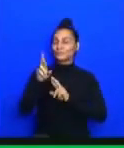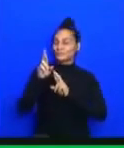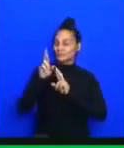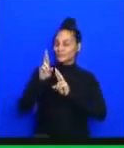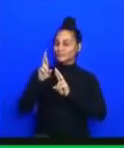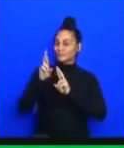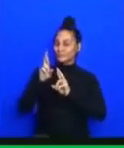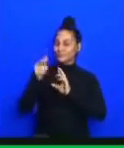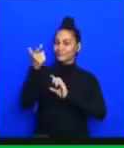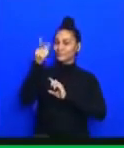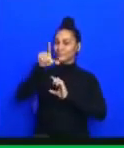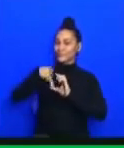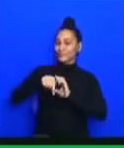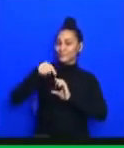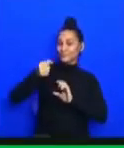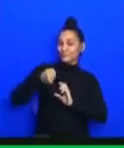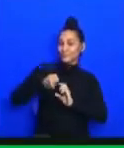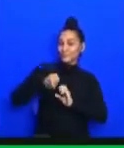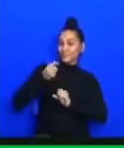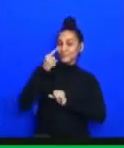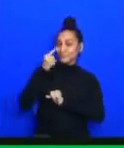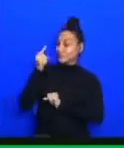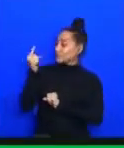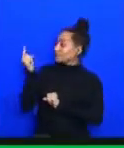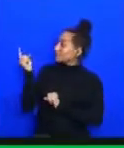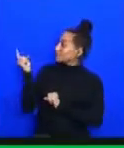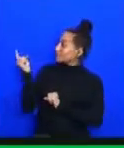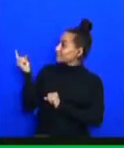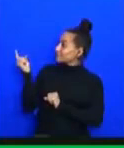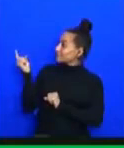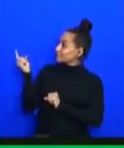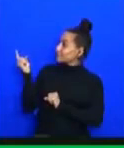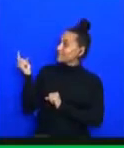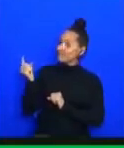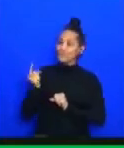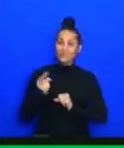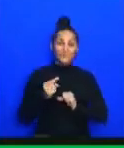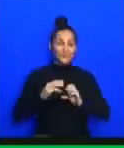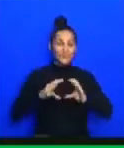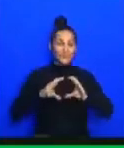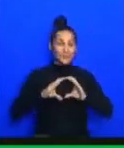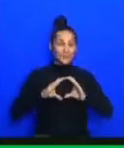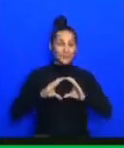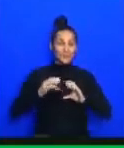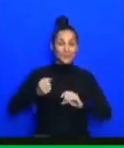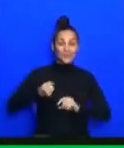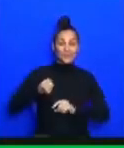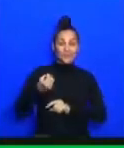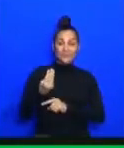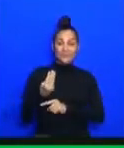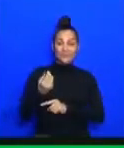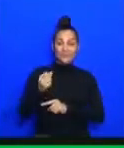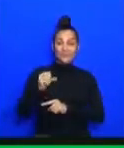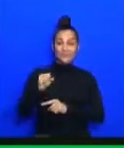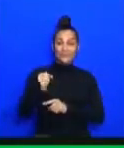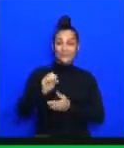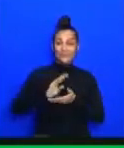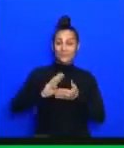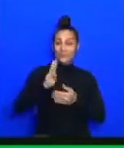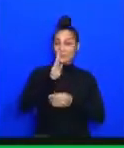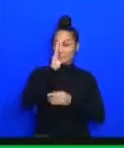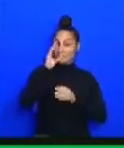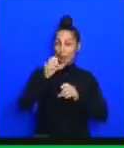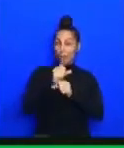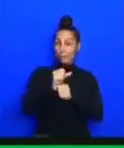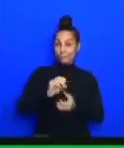na expectativa do próximo número. Bola sorteada, 38, número 38. Prêmio principal